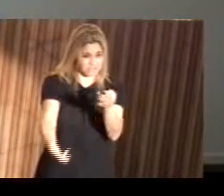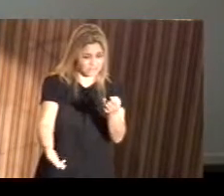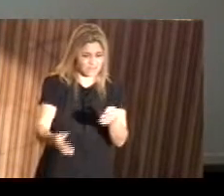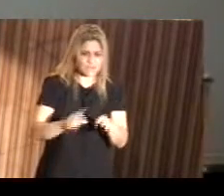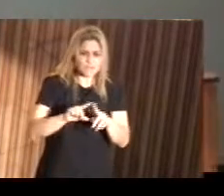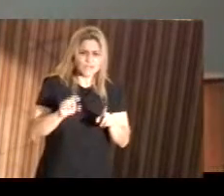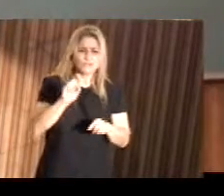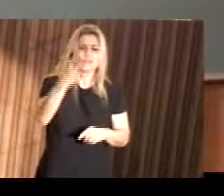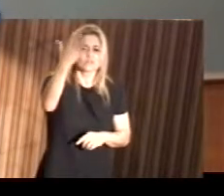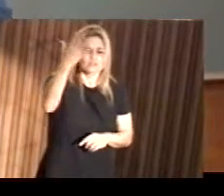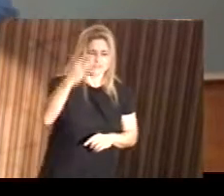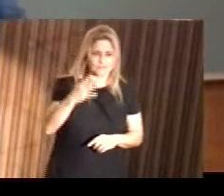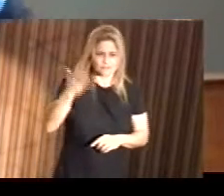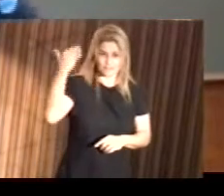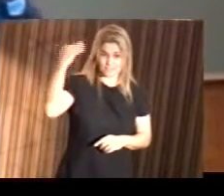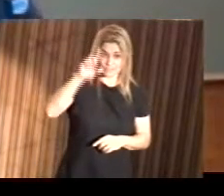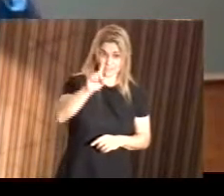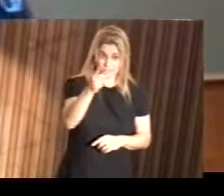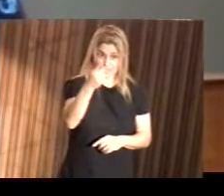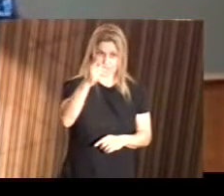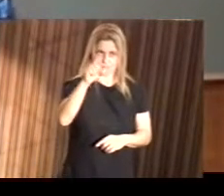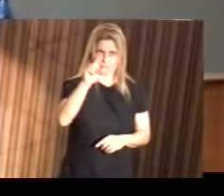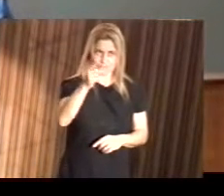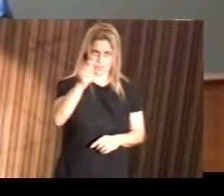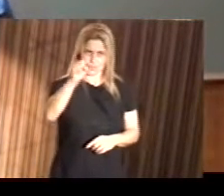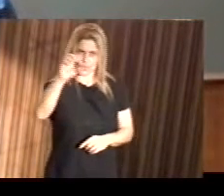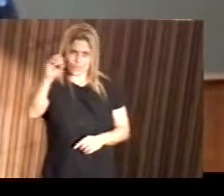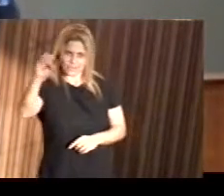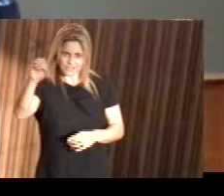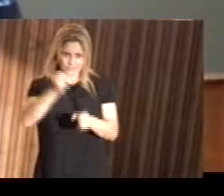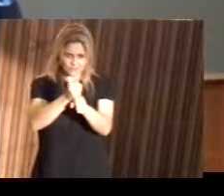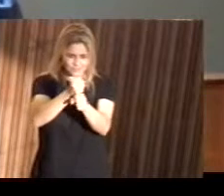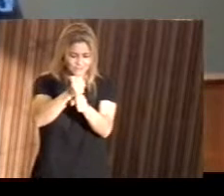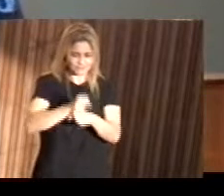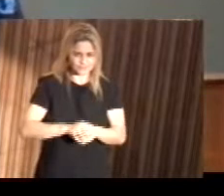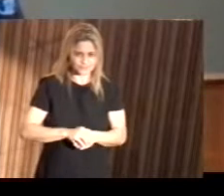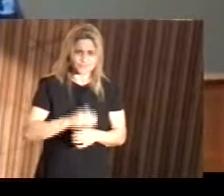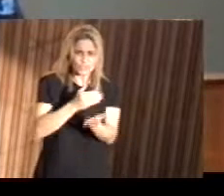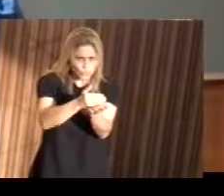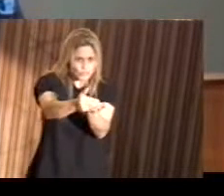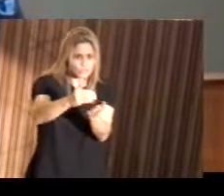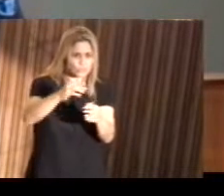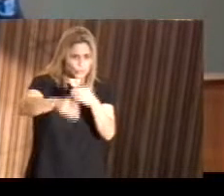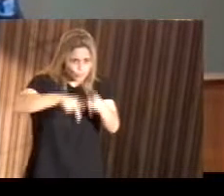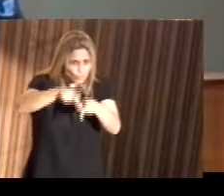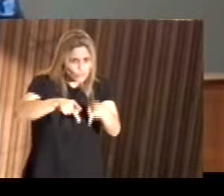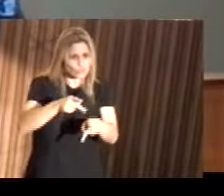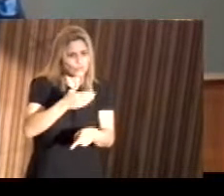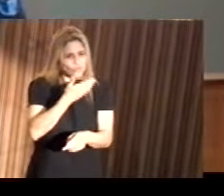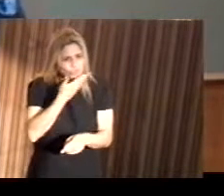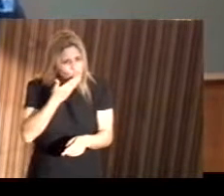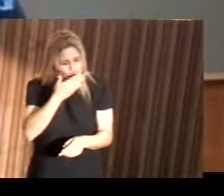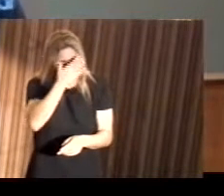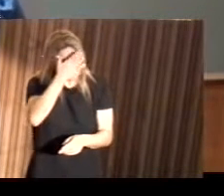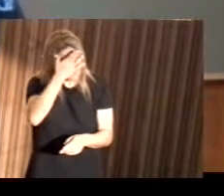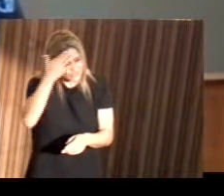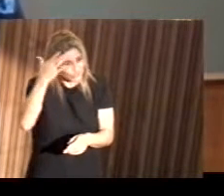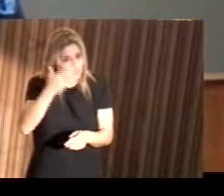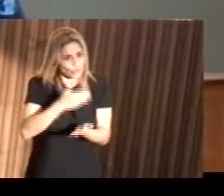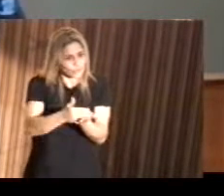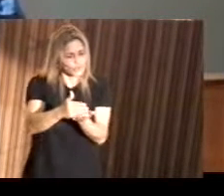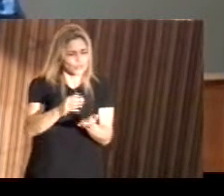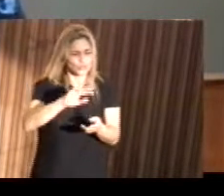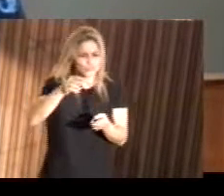Mas sabe o que aconteceu? O povo creu e começou a jejuar e orar. E o primeiro dia